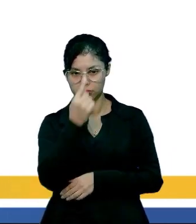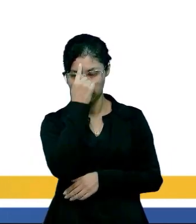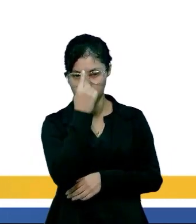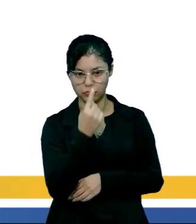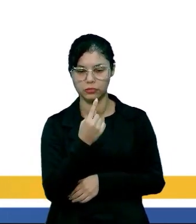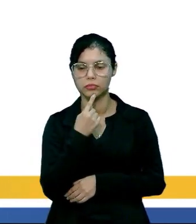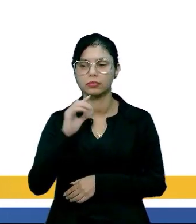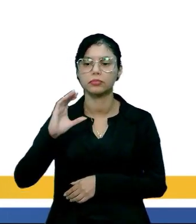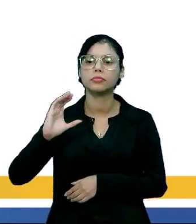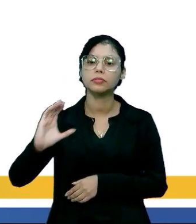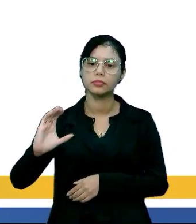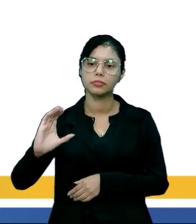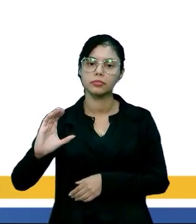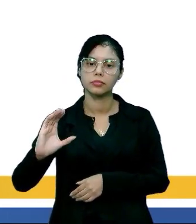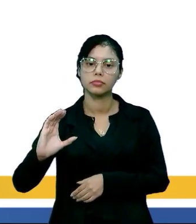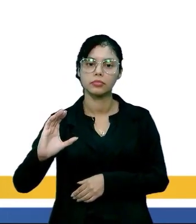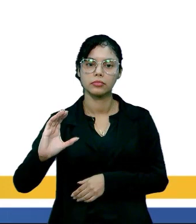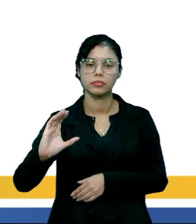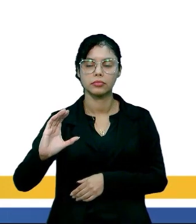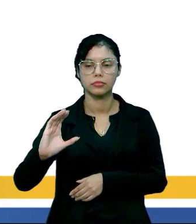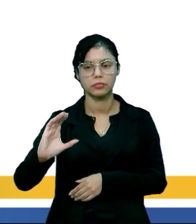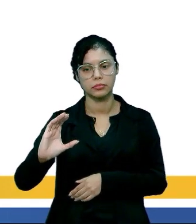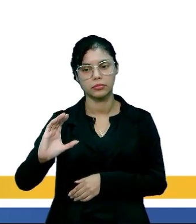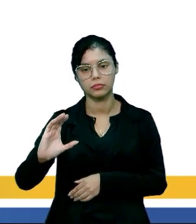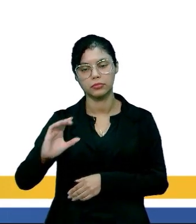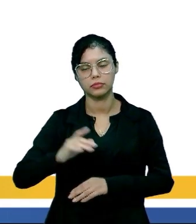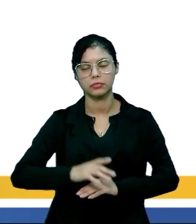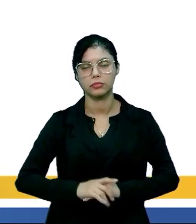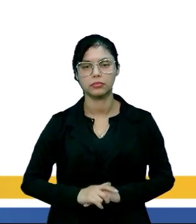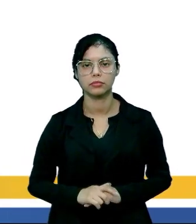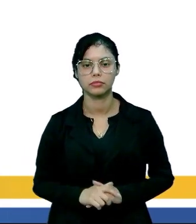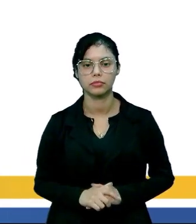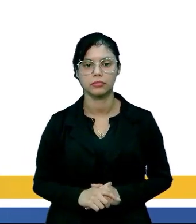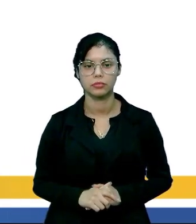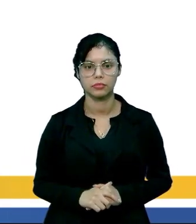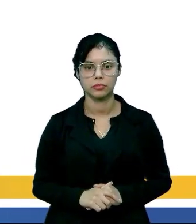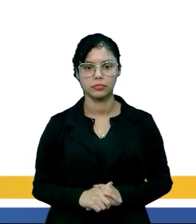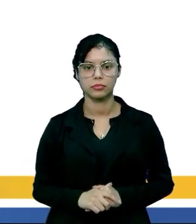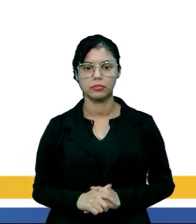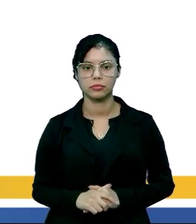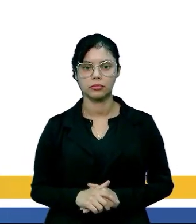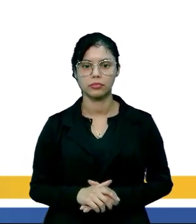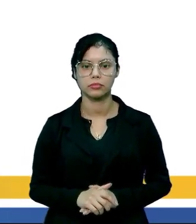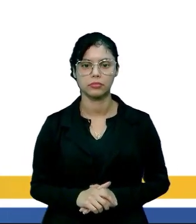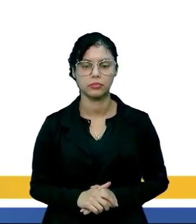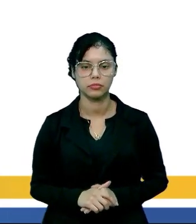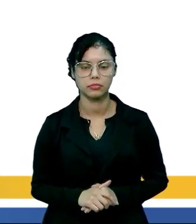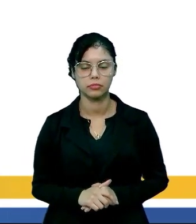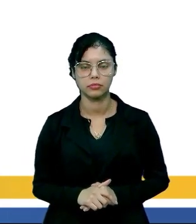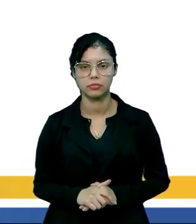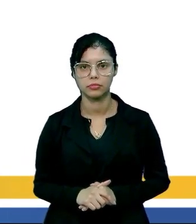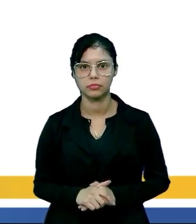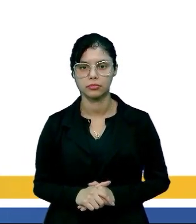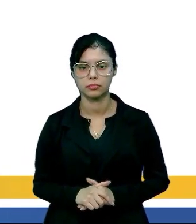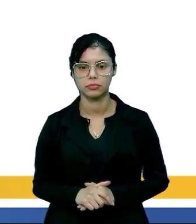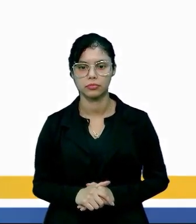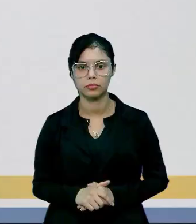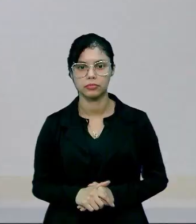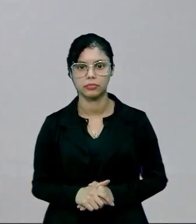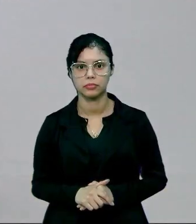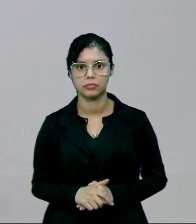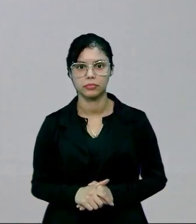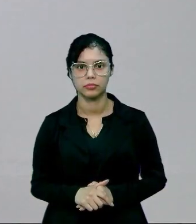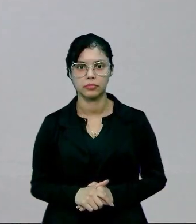a nossa figura que a gente vai procurar, né? Logo, a figura formada é a letra